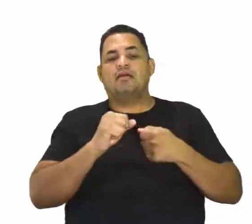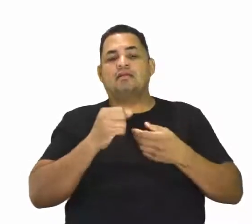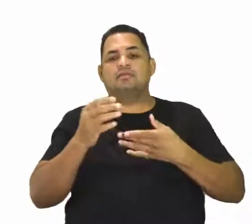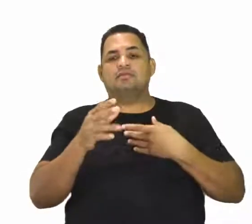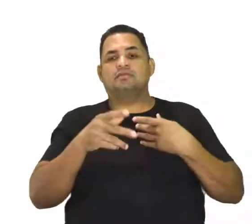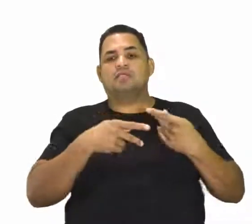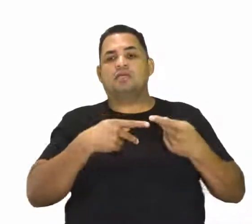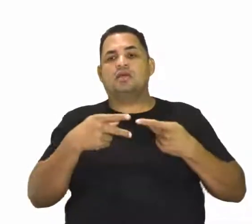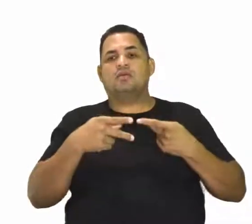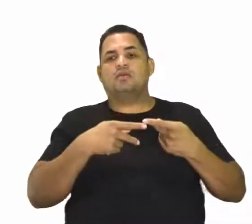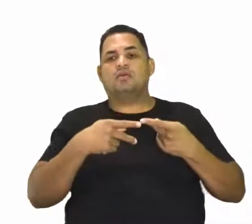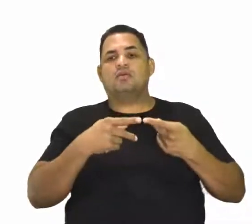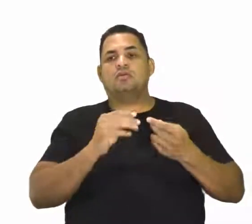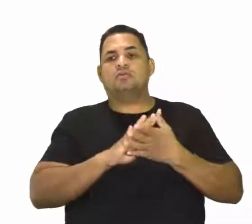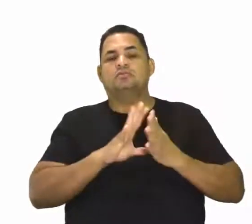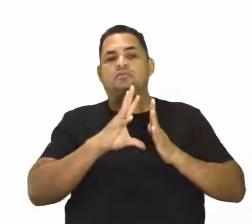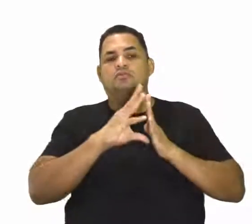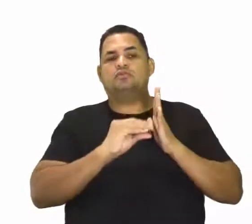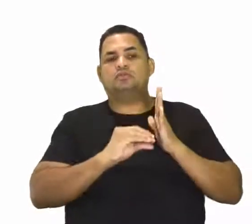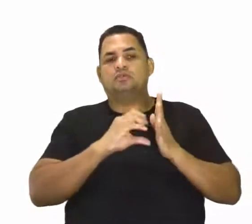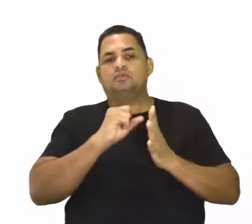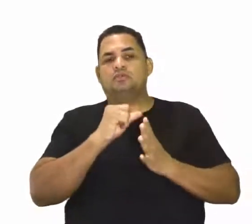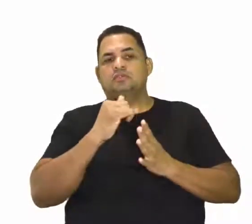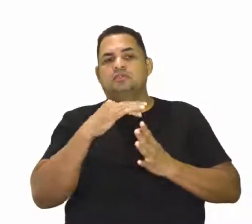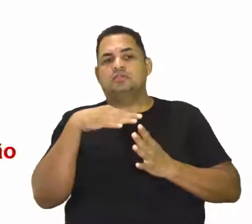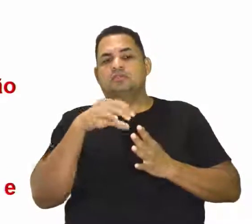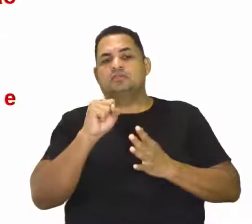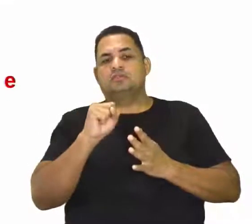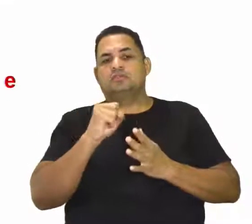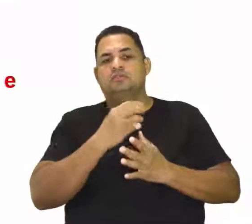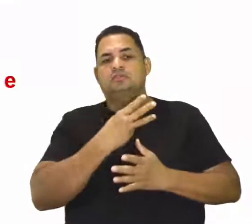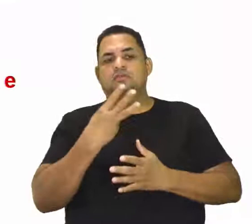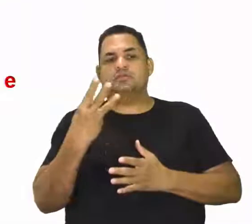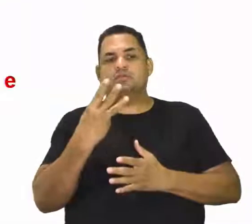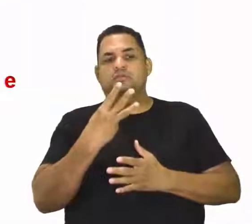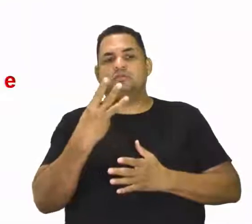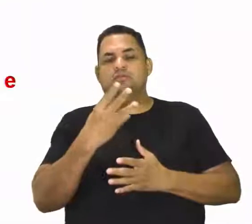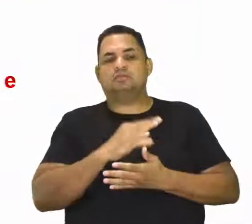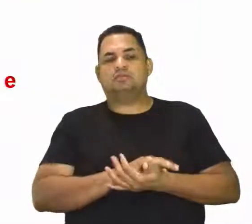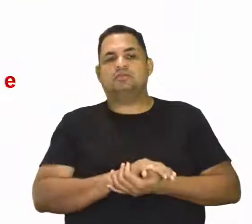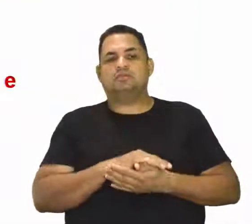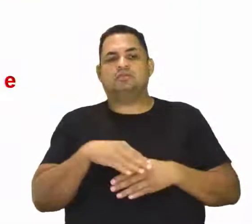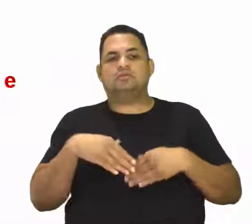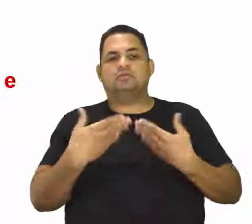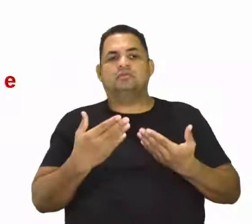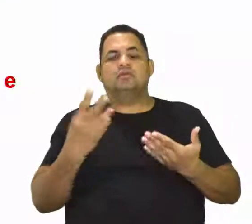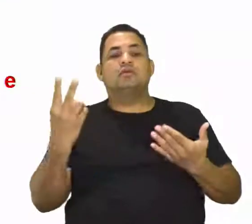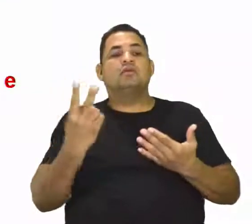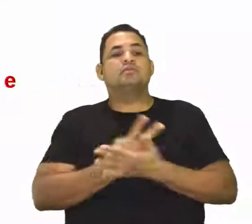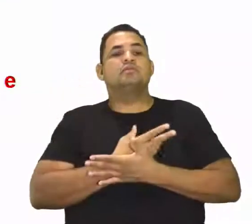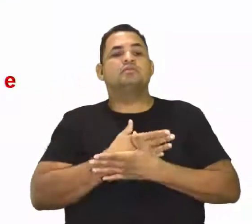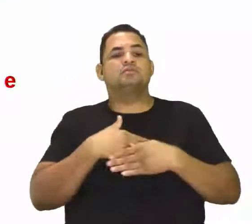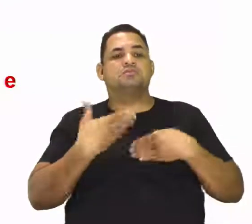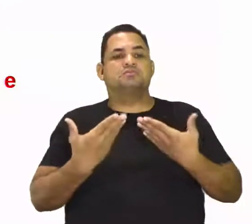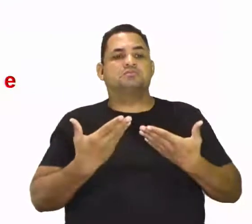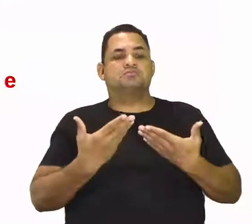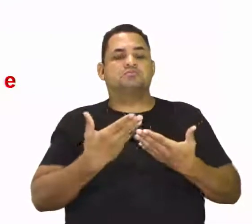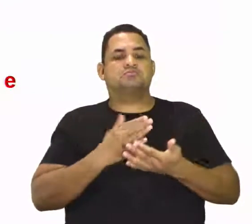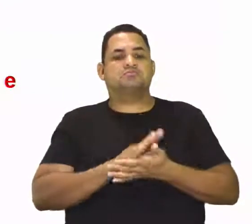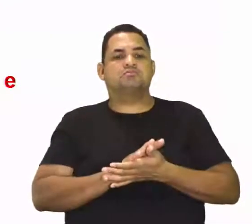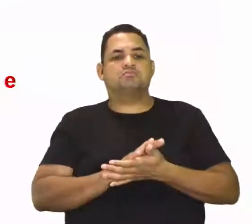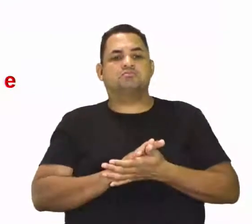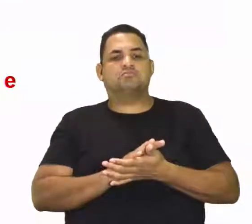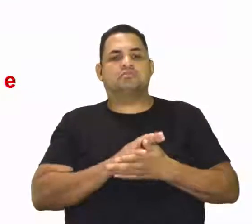implantação dos modelos SAFs? Nós já sabemos que são 3 modelos. Quais são os fatores, professor? Tanto para